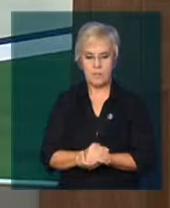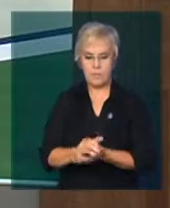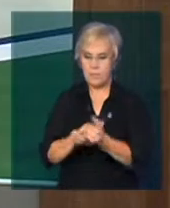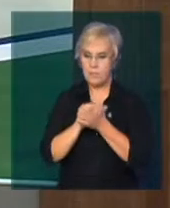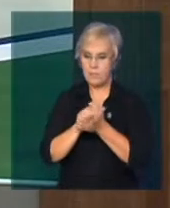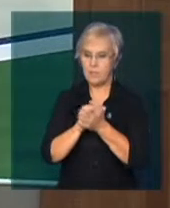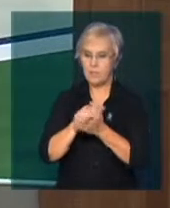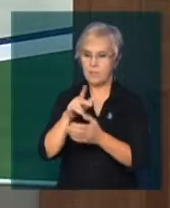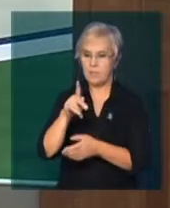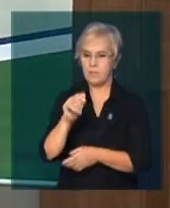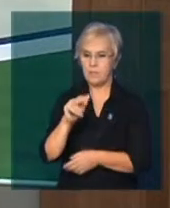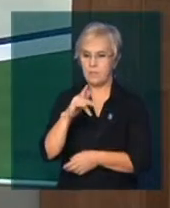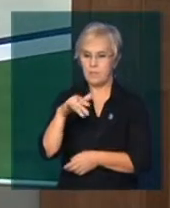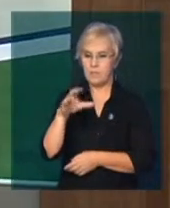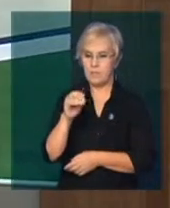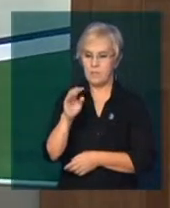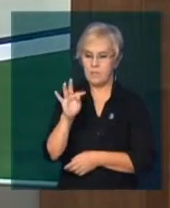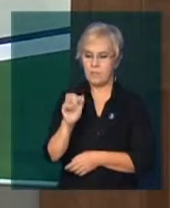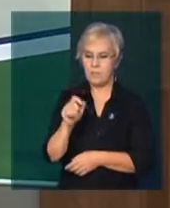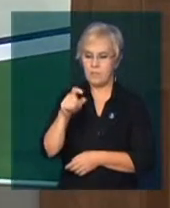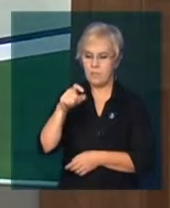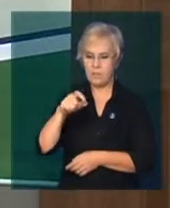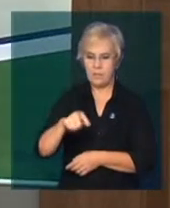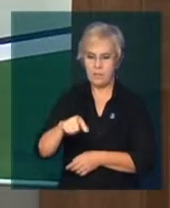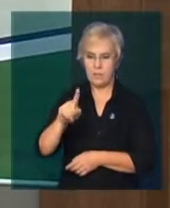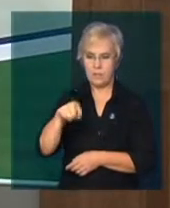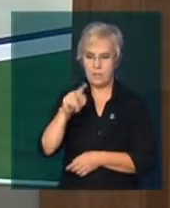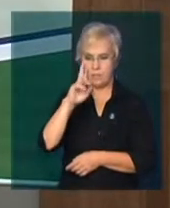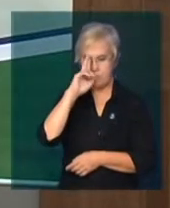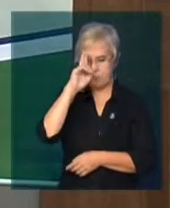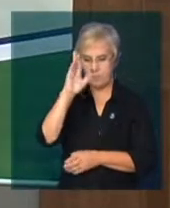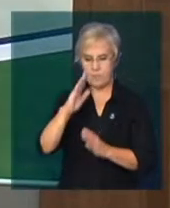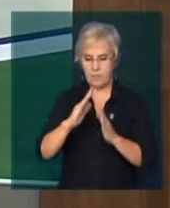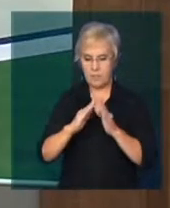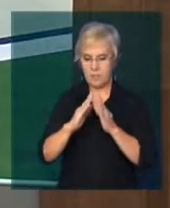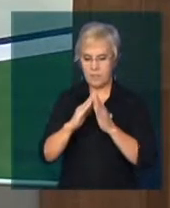cumprimentar o Paulo Táxi, que é chefe da Casa Civil,